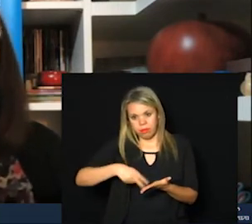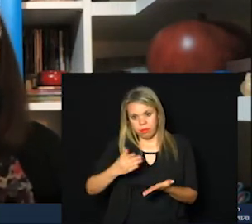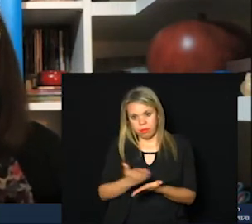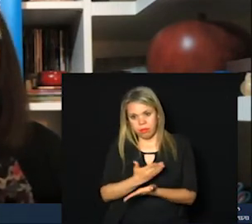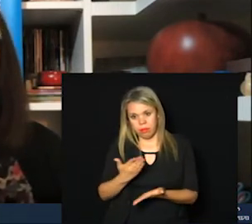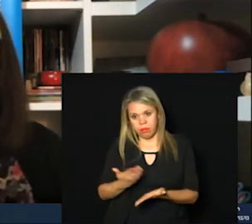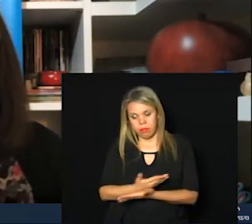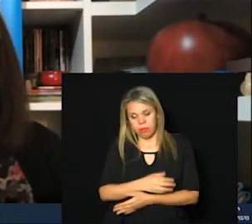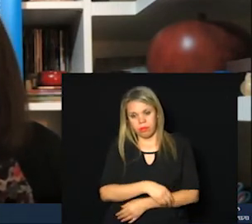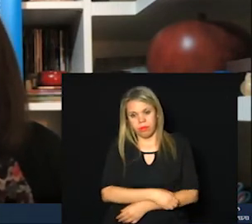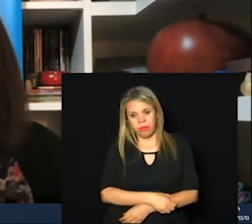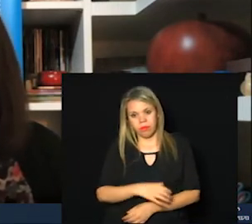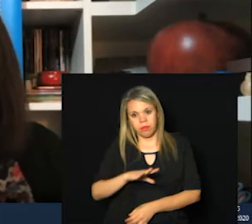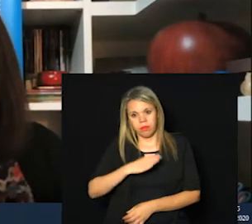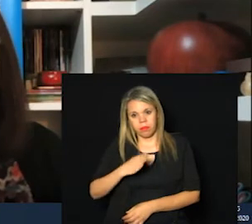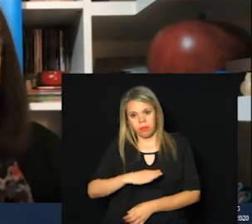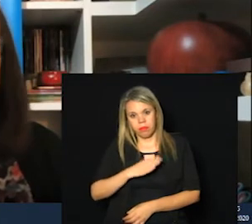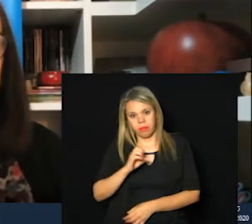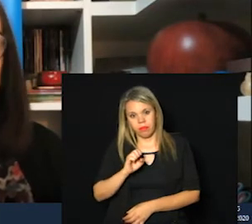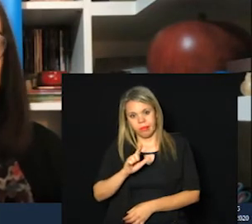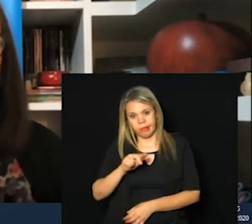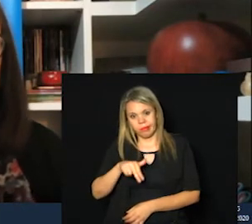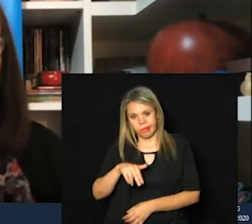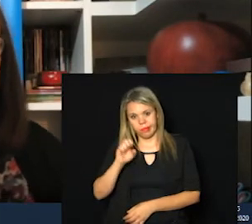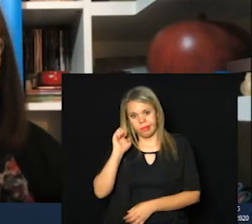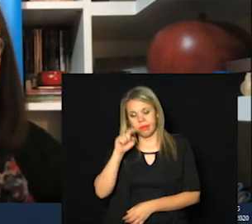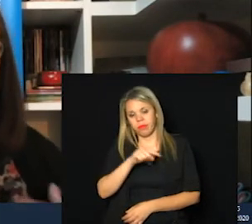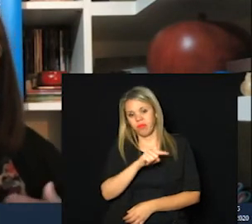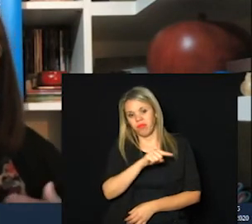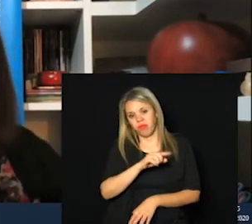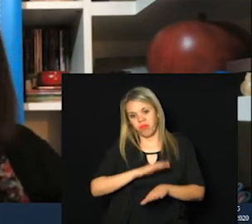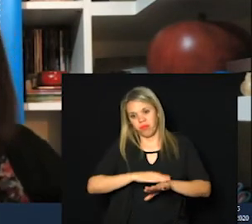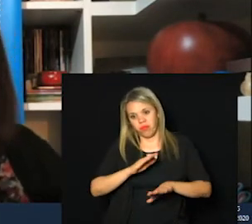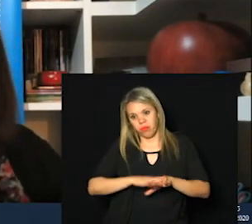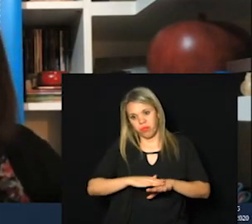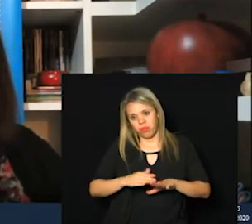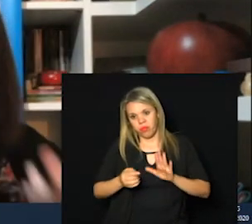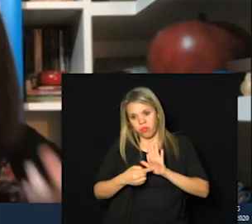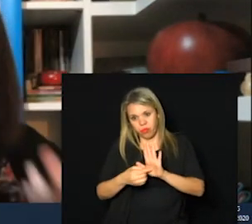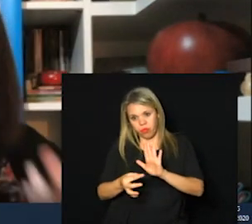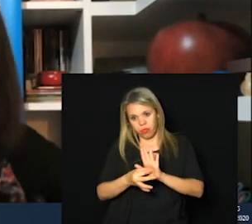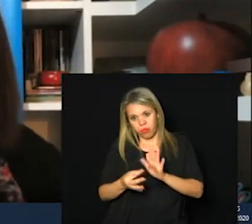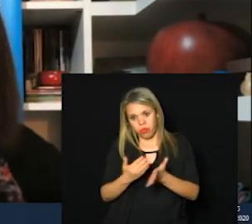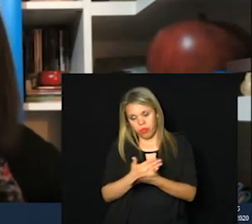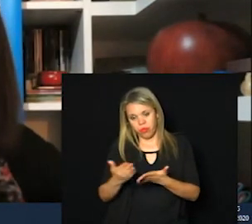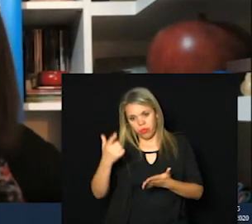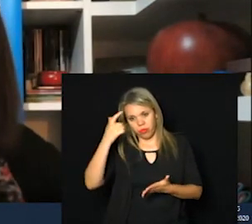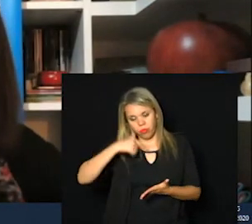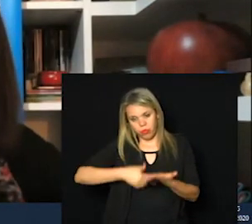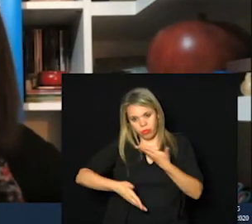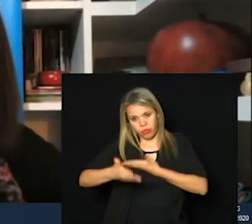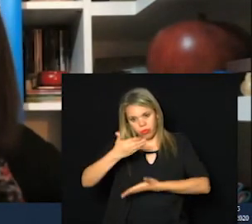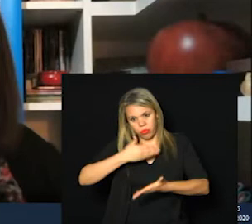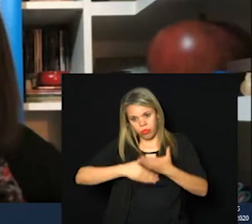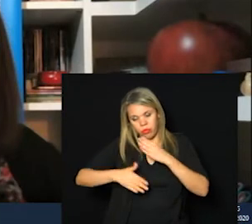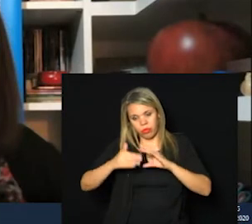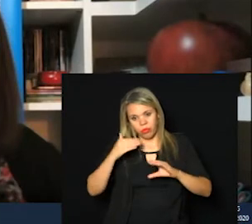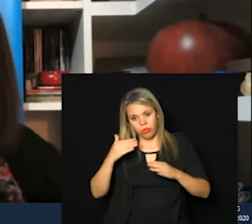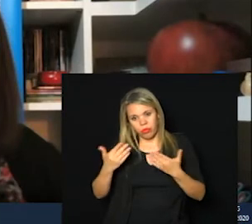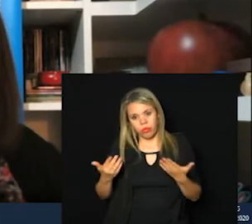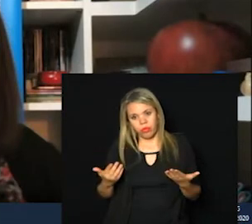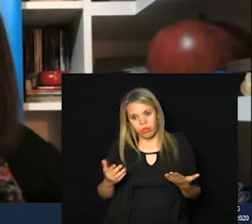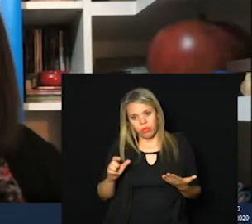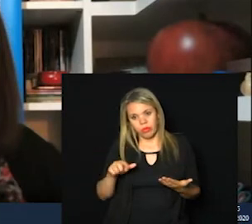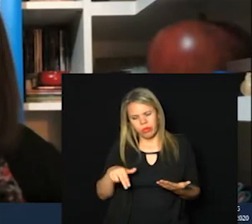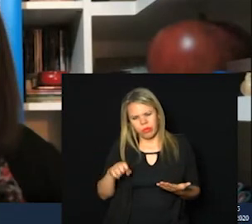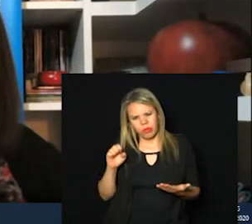foi também a coragem da Eliane, porque eu acho que ela se expõe muito no livro, na troca de e-mails com o M,